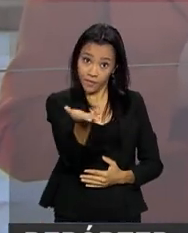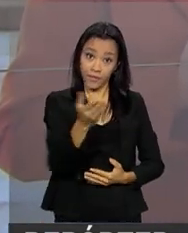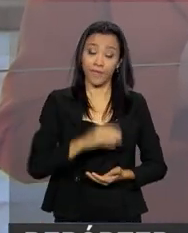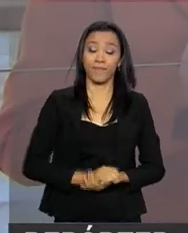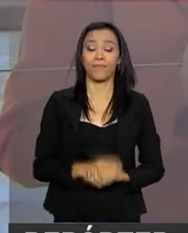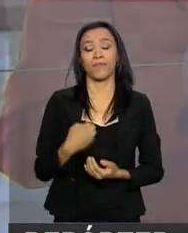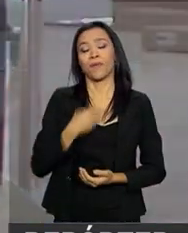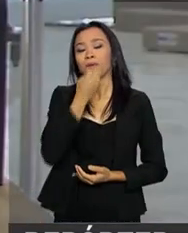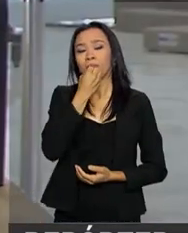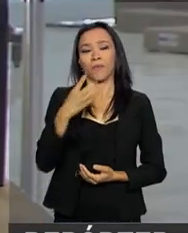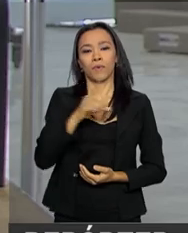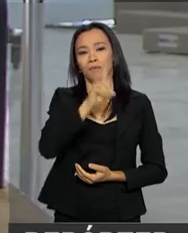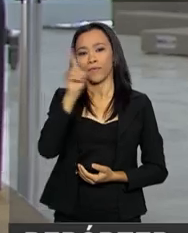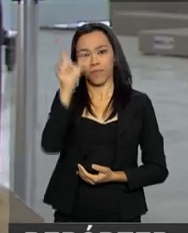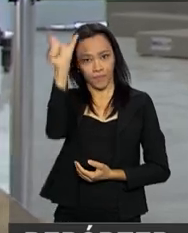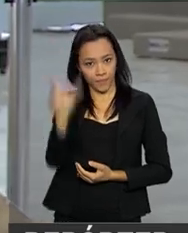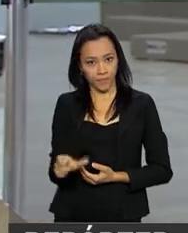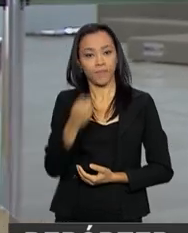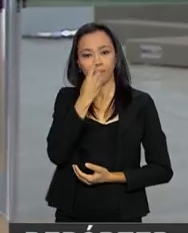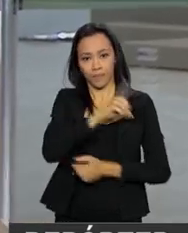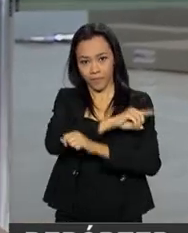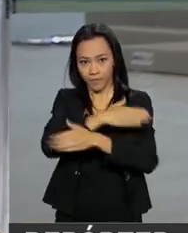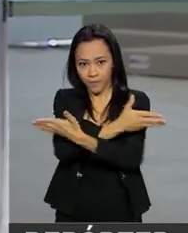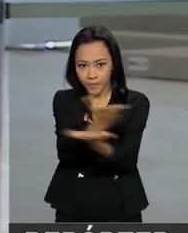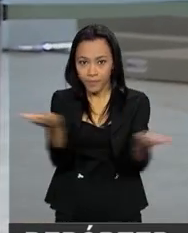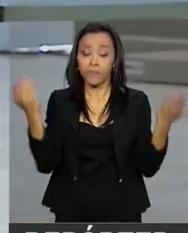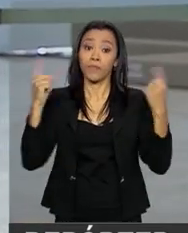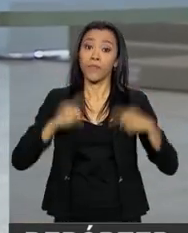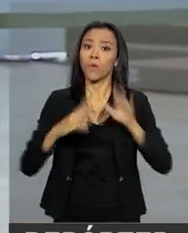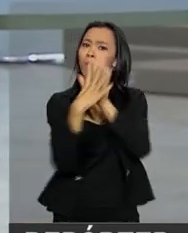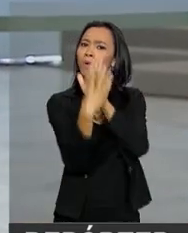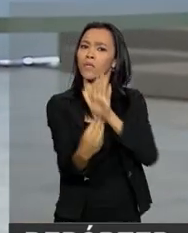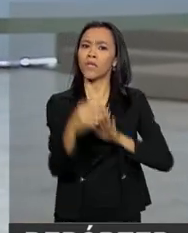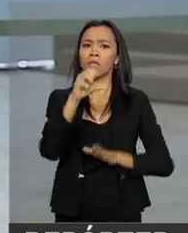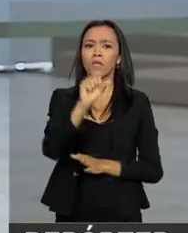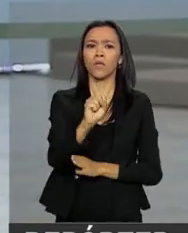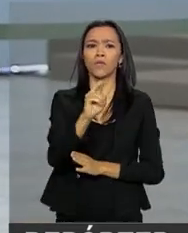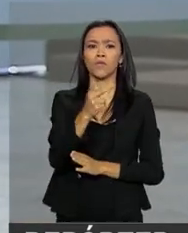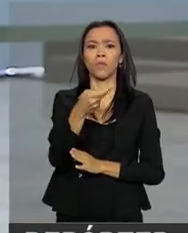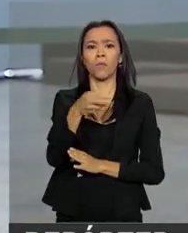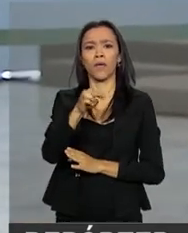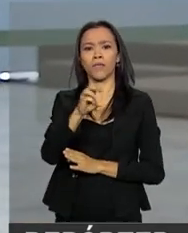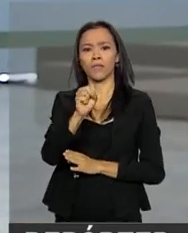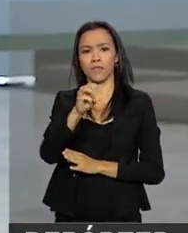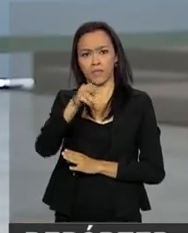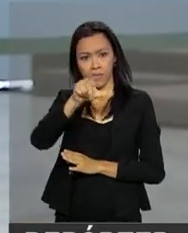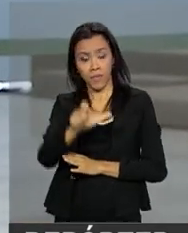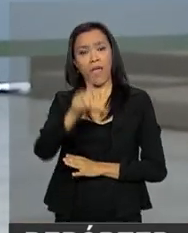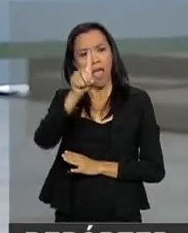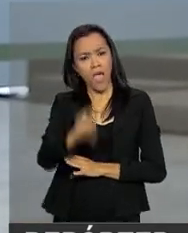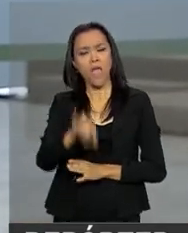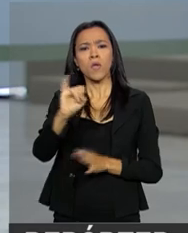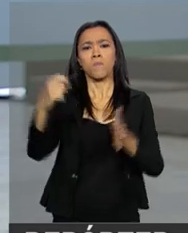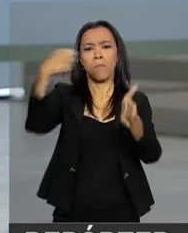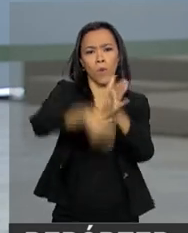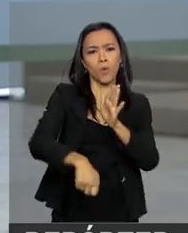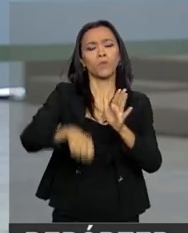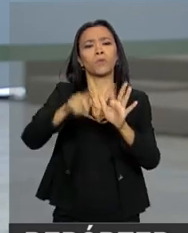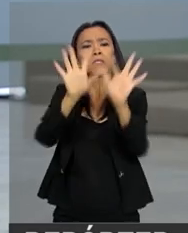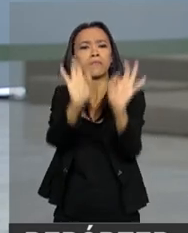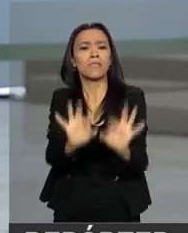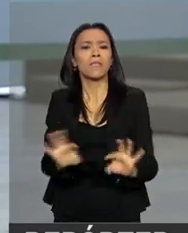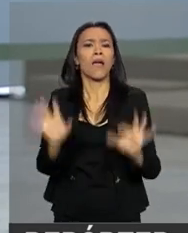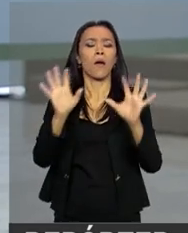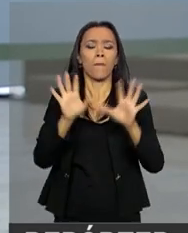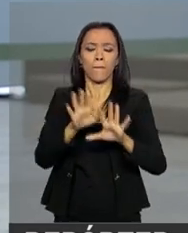Bom dia, Renata. Bom dia a todos. O Super Simples é um regime de tributação especial, com menos burocracia, para